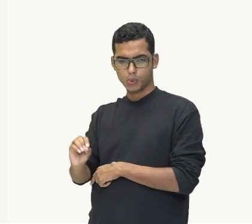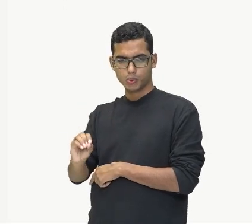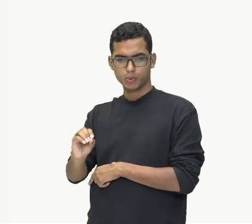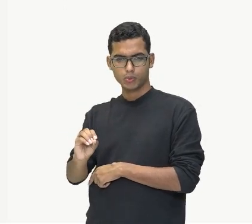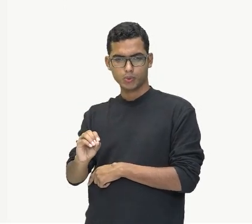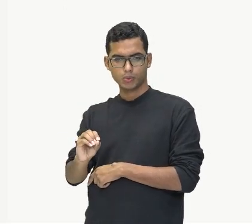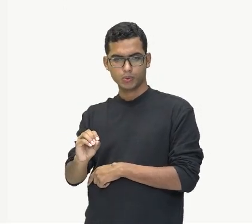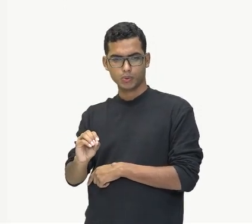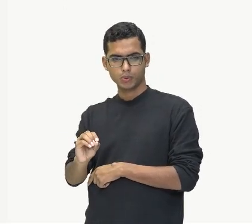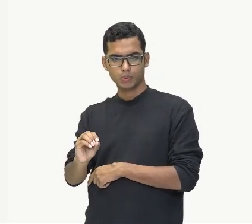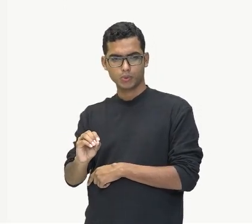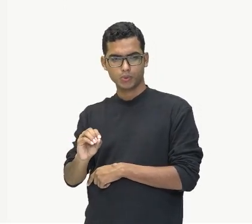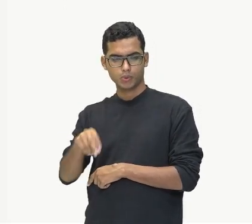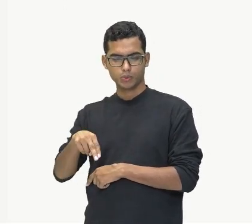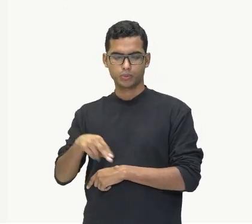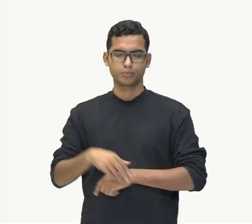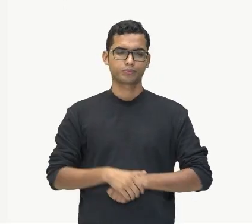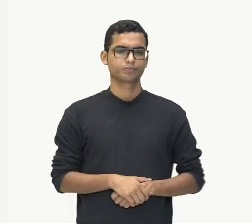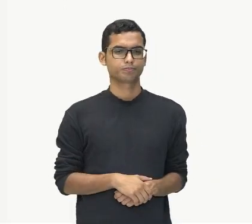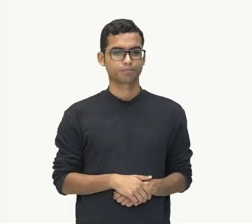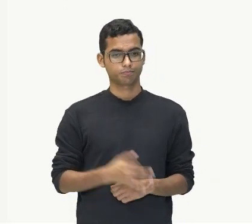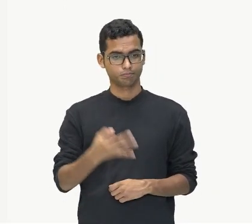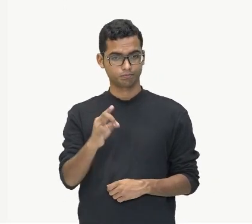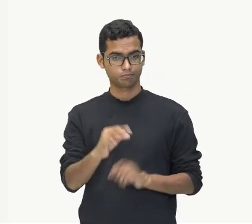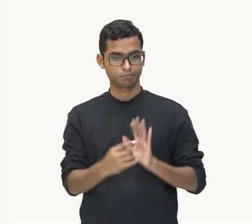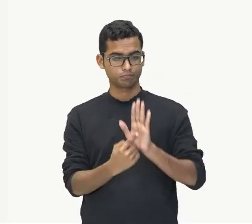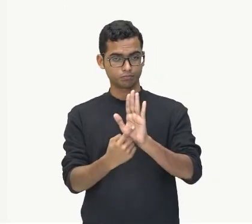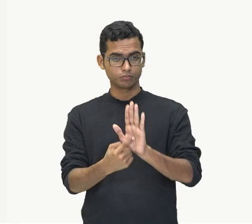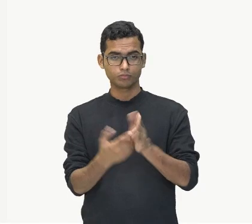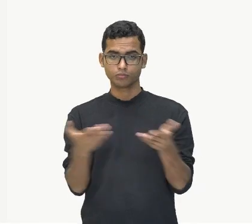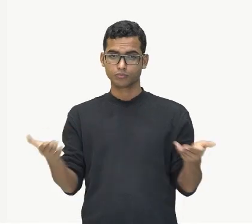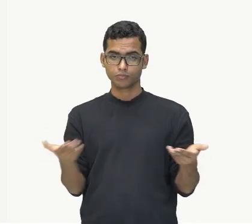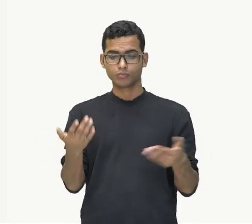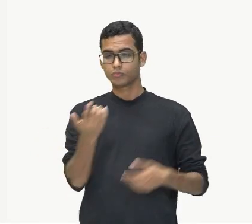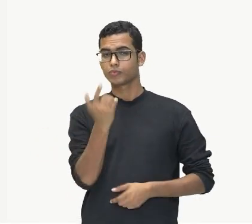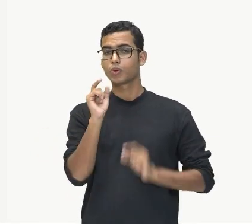íon positivo, ok?